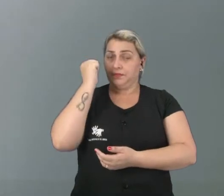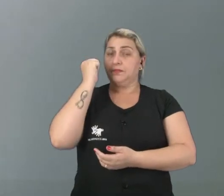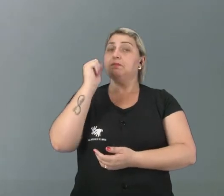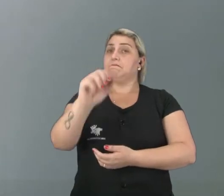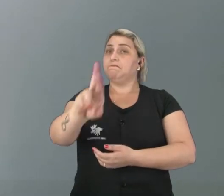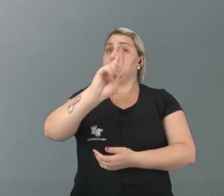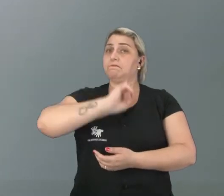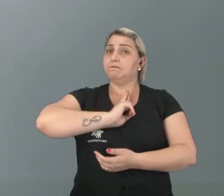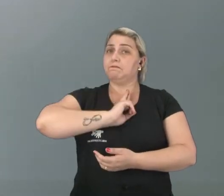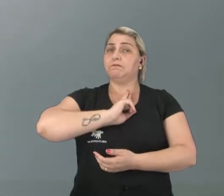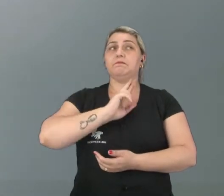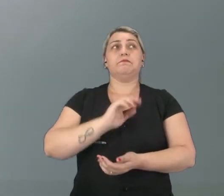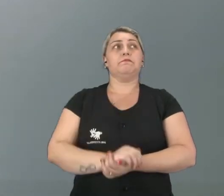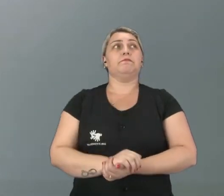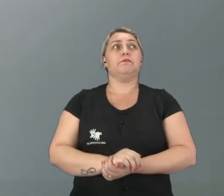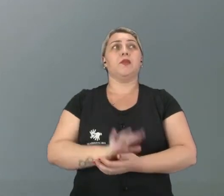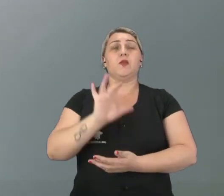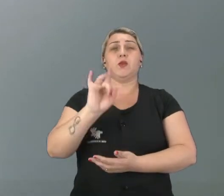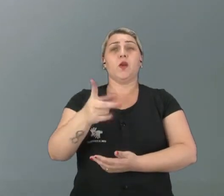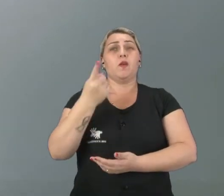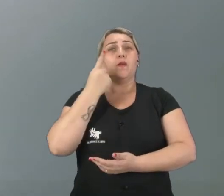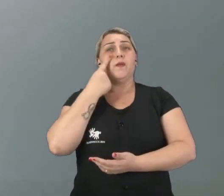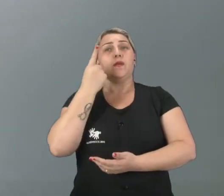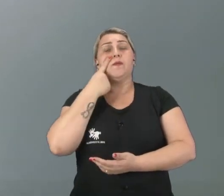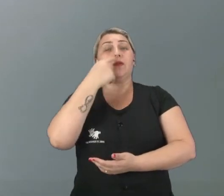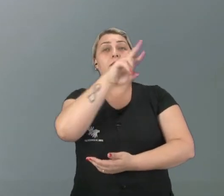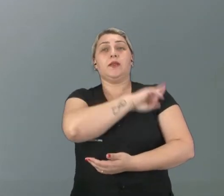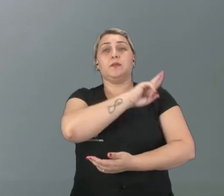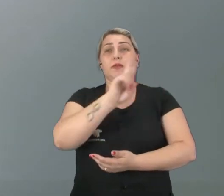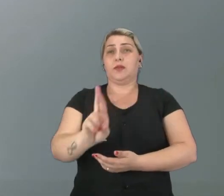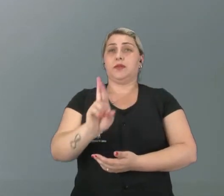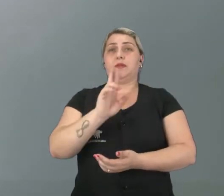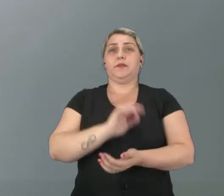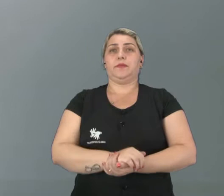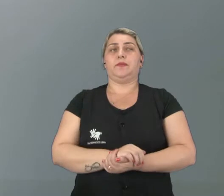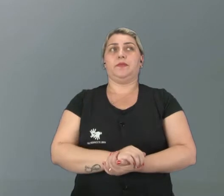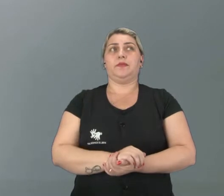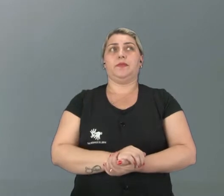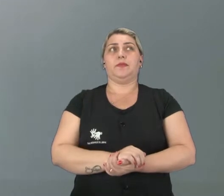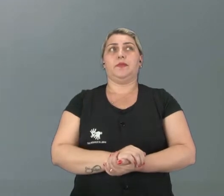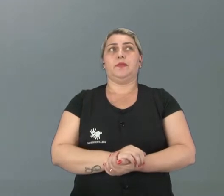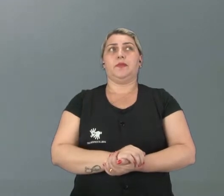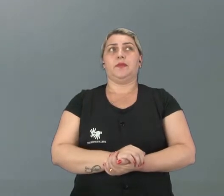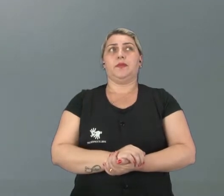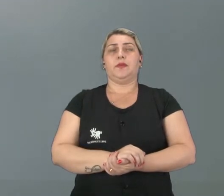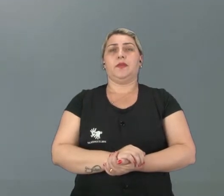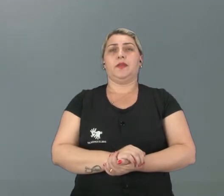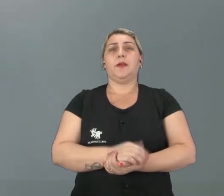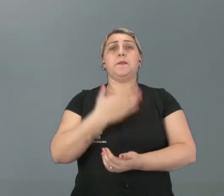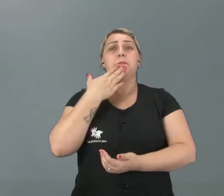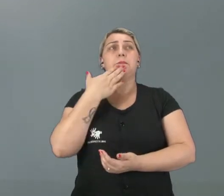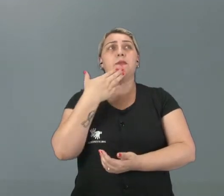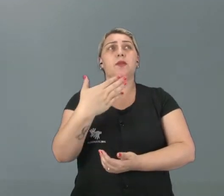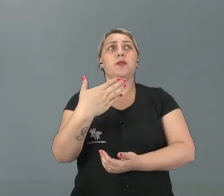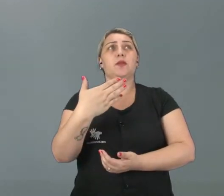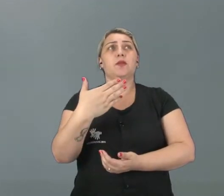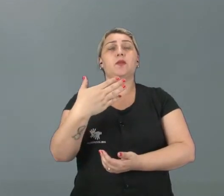saberia me dar essa resposta só observando as representações dele? Quanto mesmo que a professora